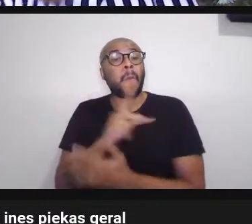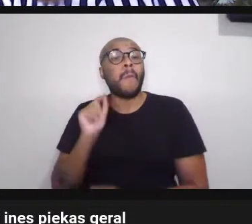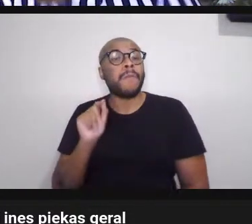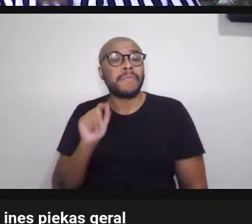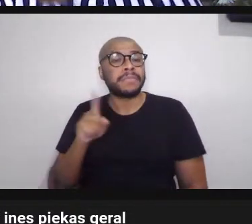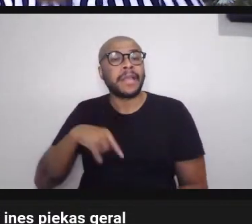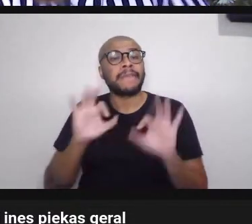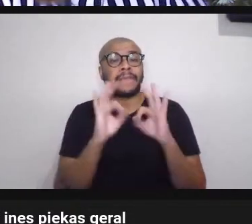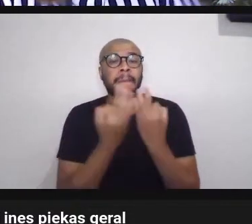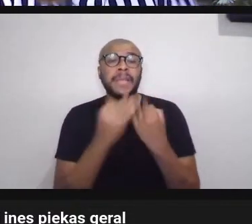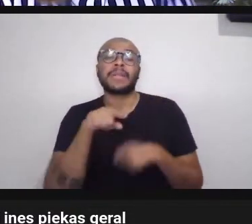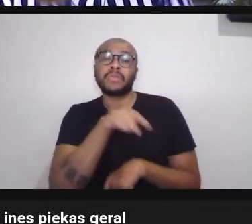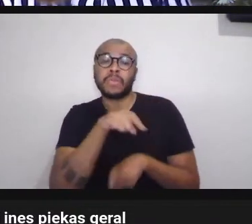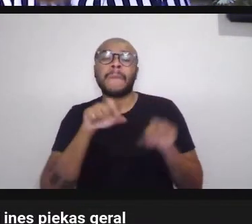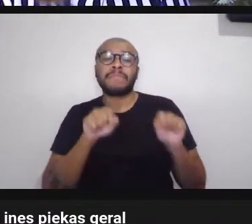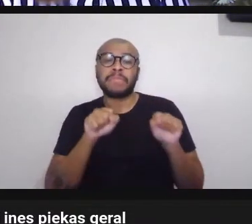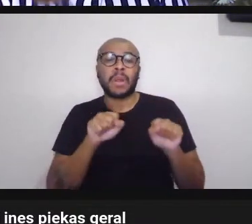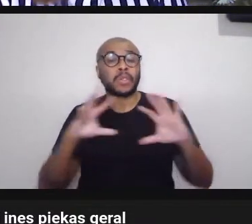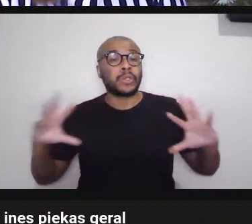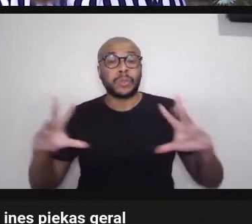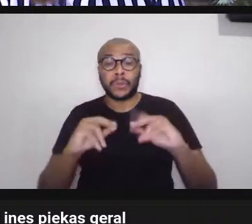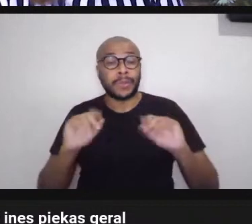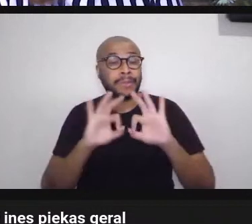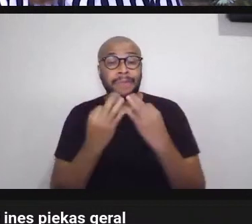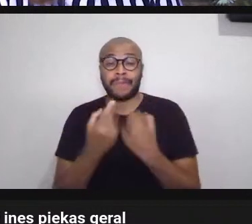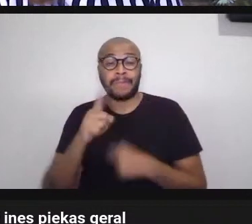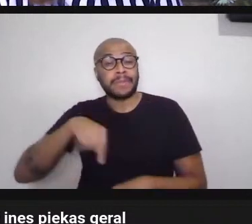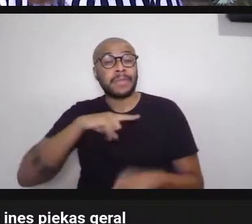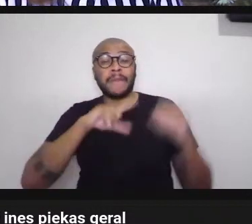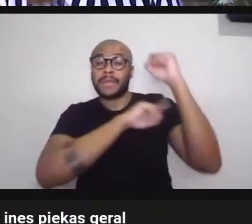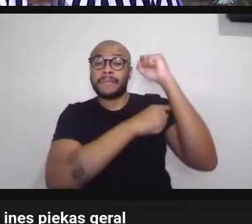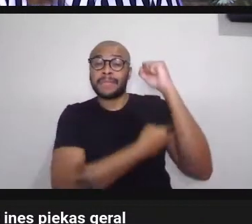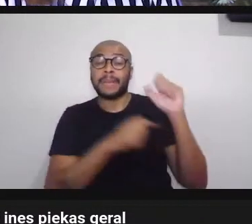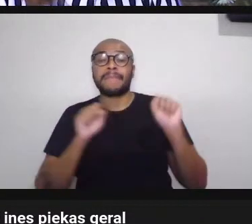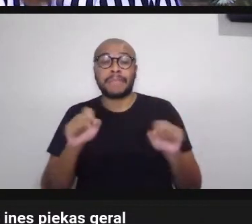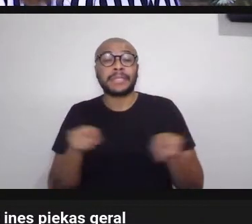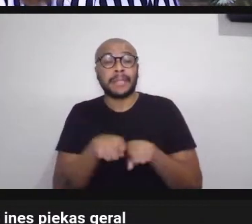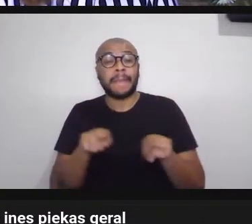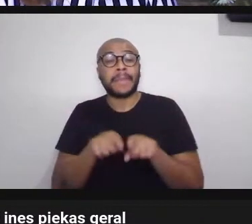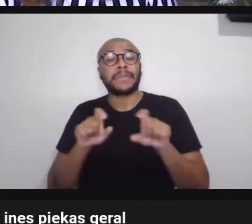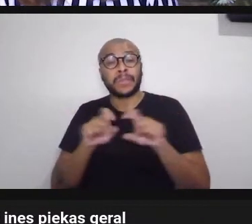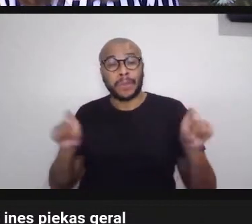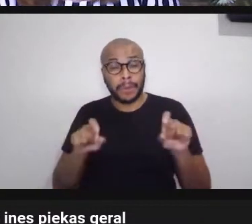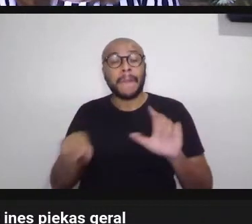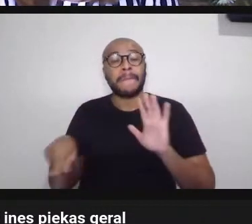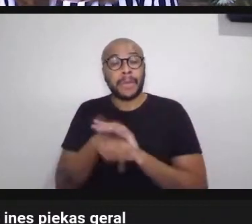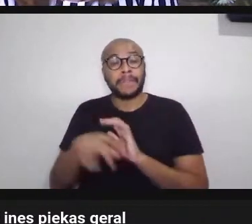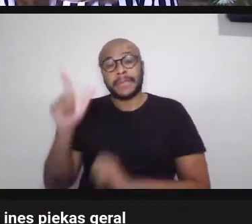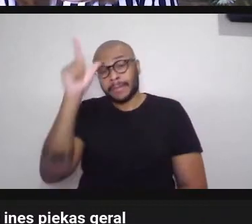a sua família pode ter sido toda polonesa e, mesmo assim, ter esse sobrenome de origem alemã.